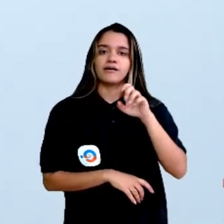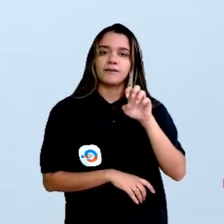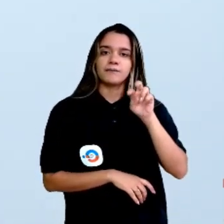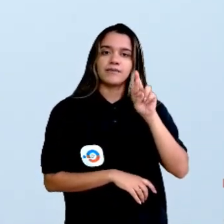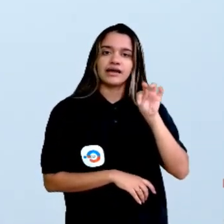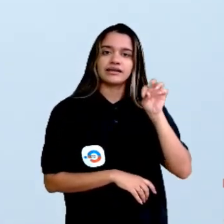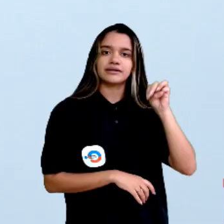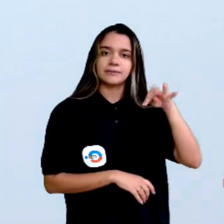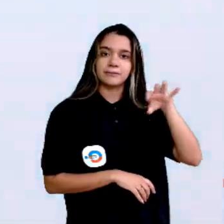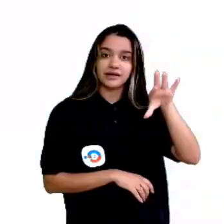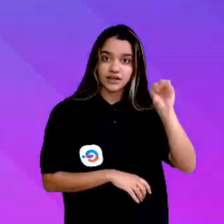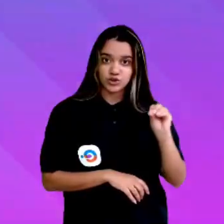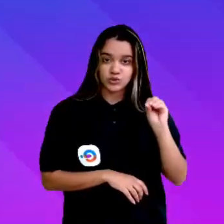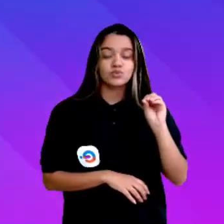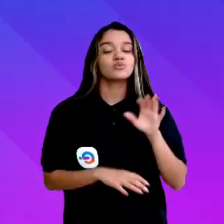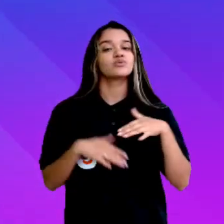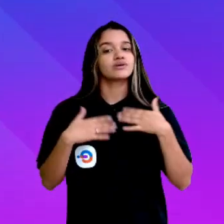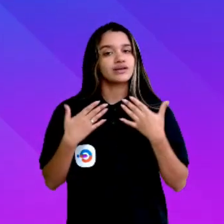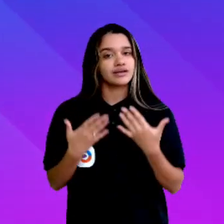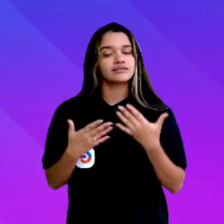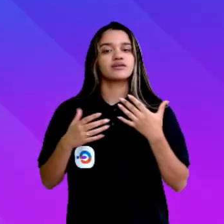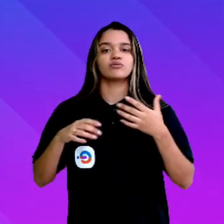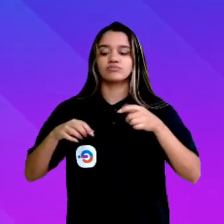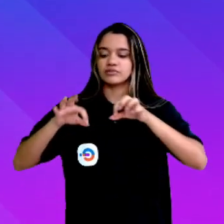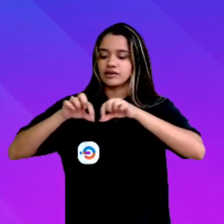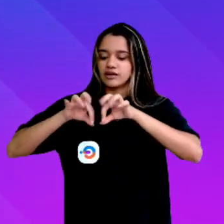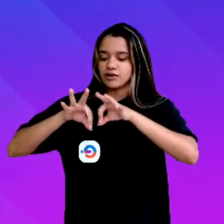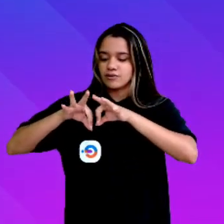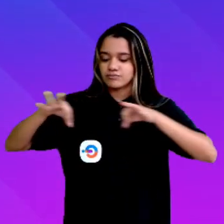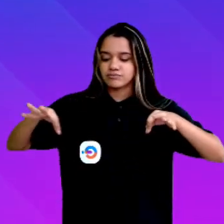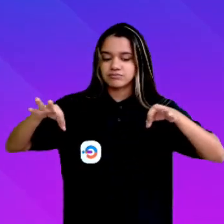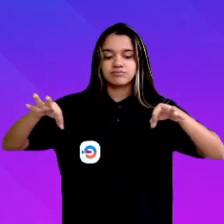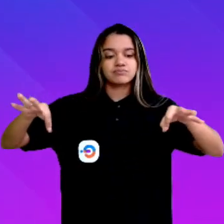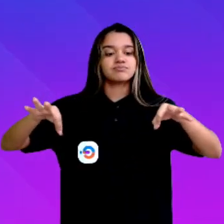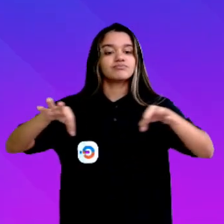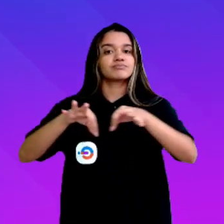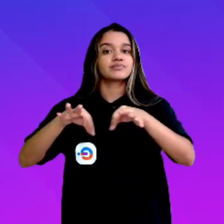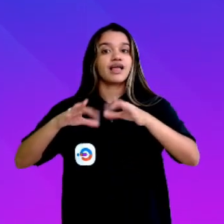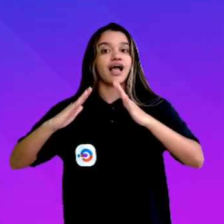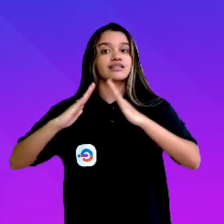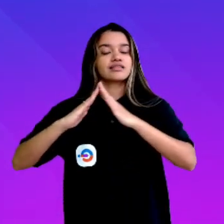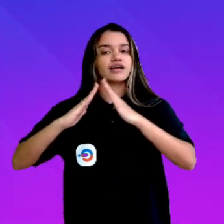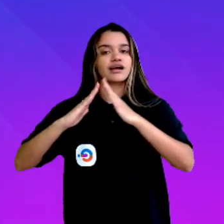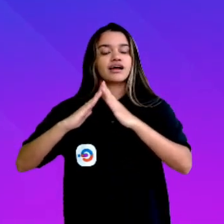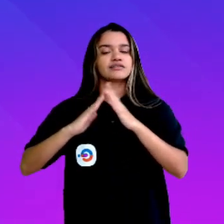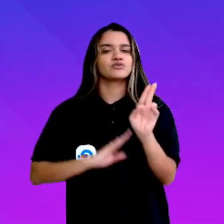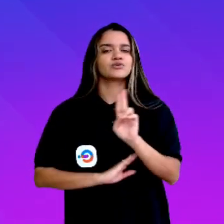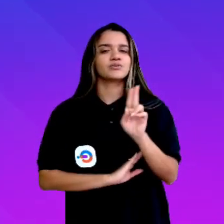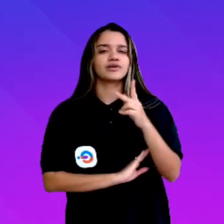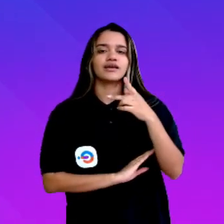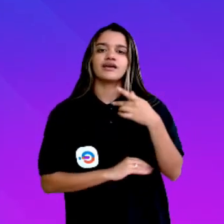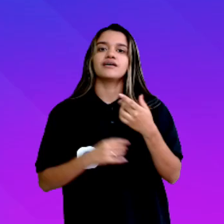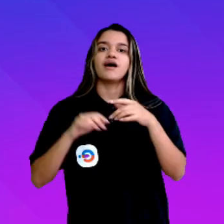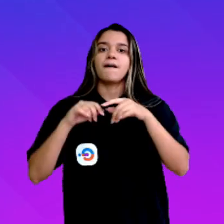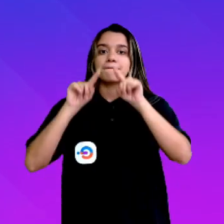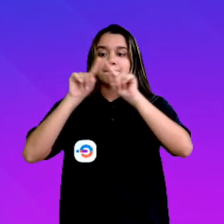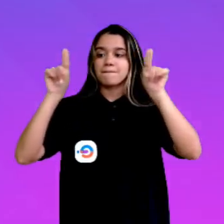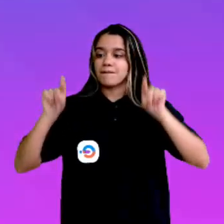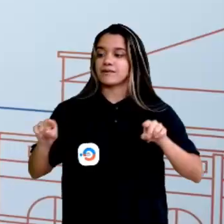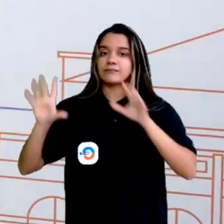perímetro. Sendo assim, a medida dos contornos das casas que eu apresentei até agora pode se chamar o perímetro das